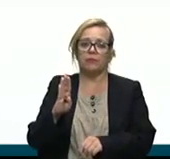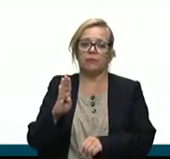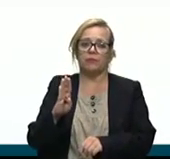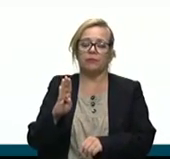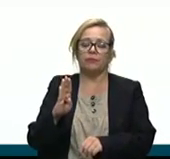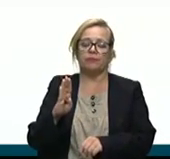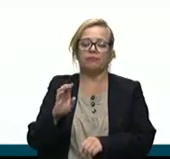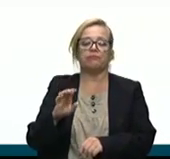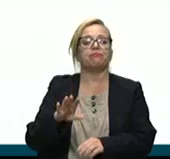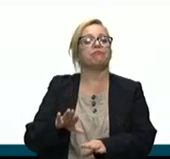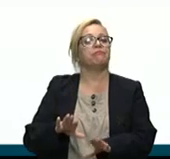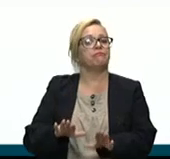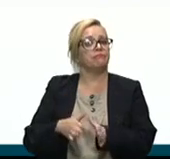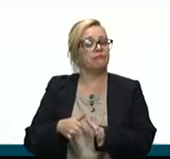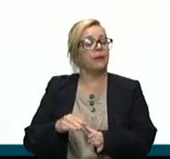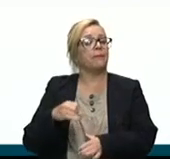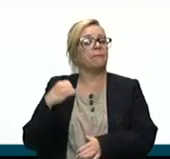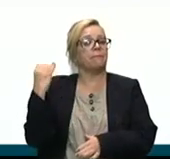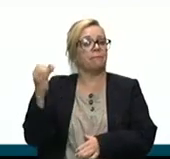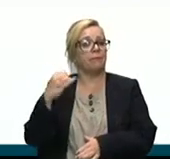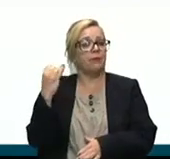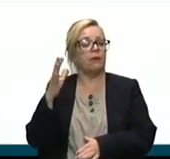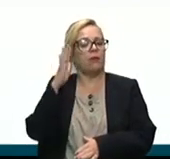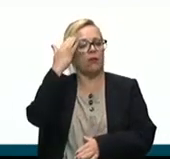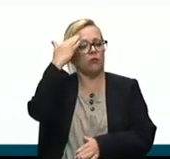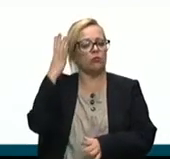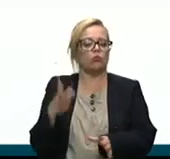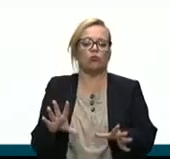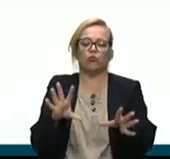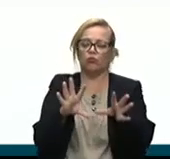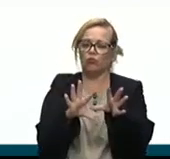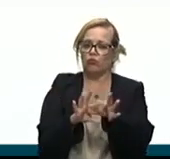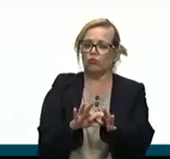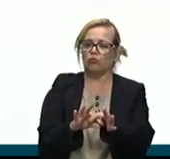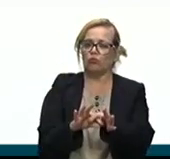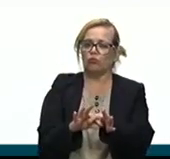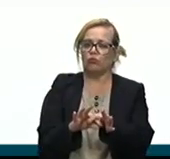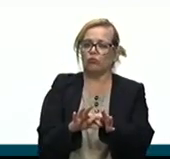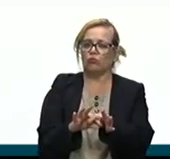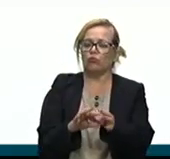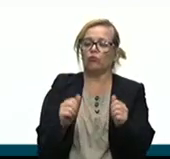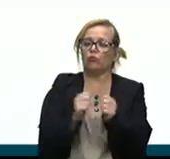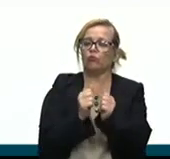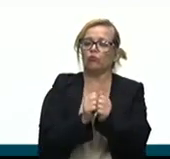aí é importante que você já consiga estabelecer uma relação com a função